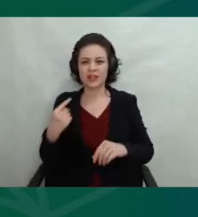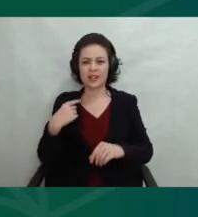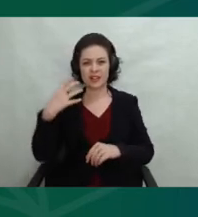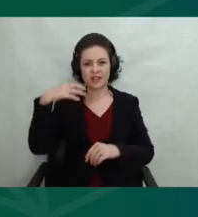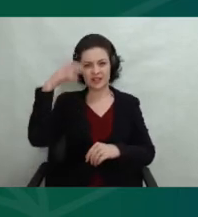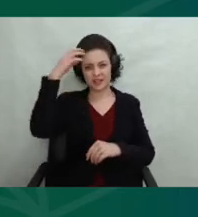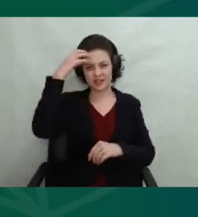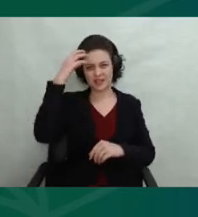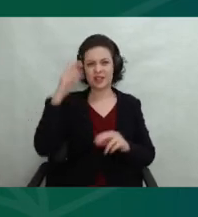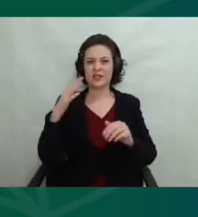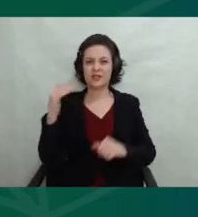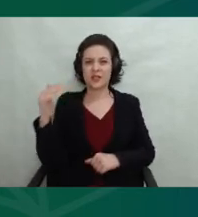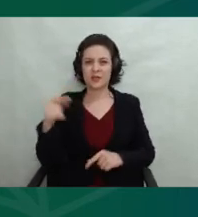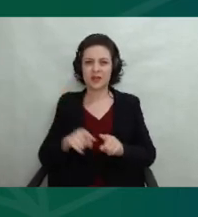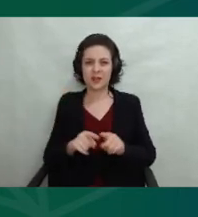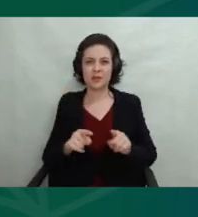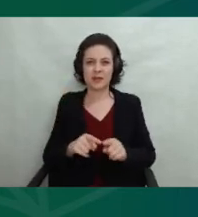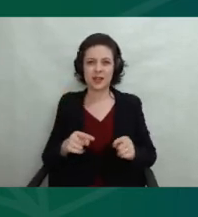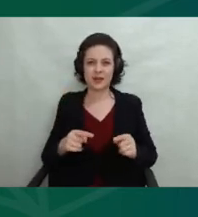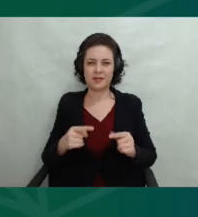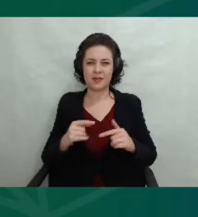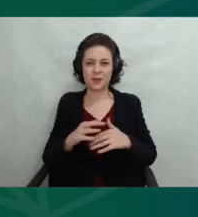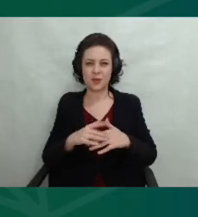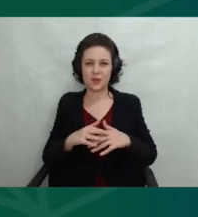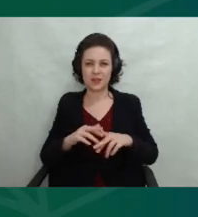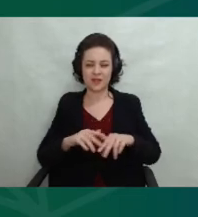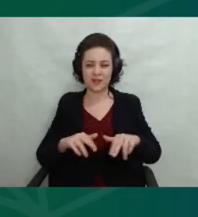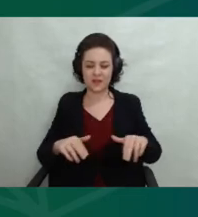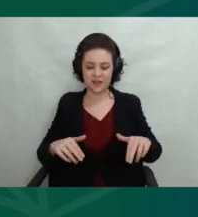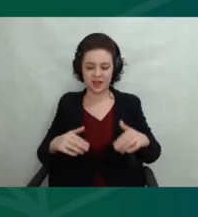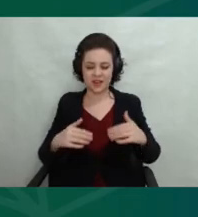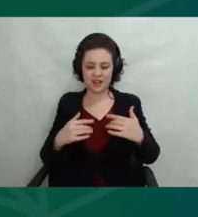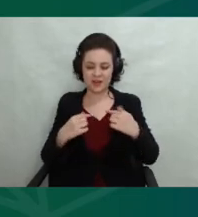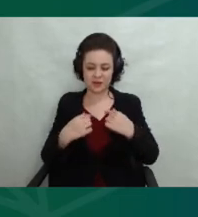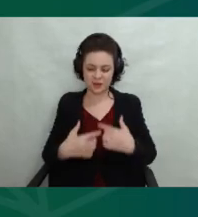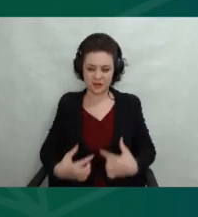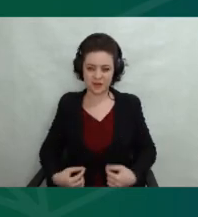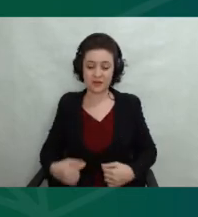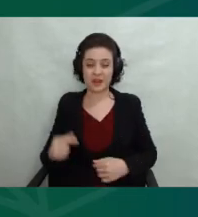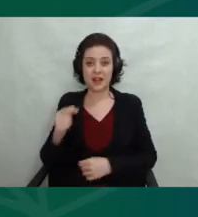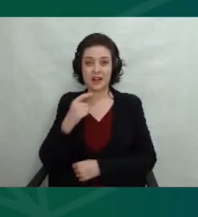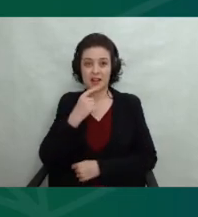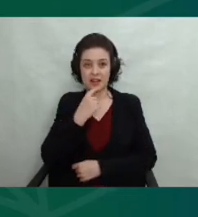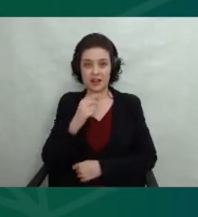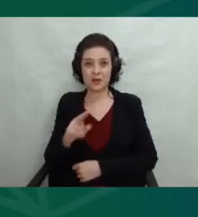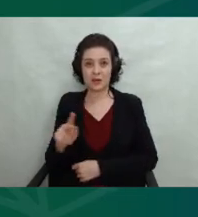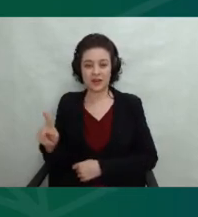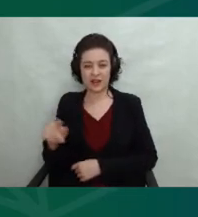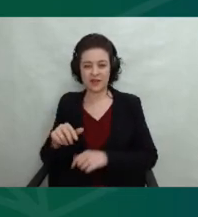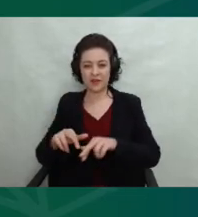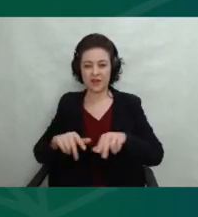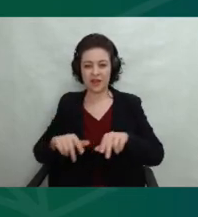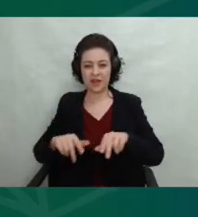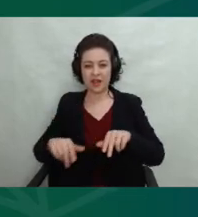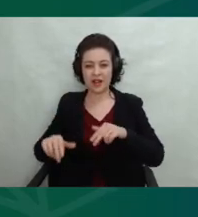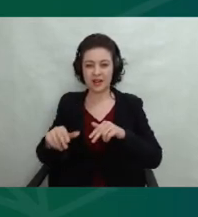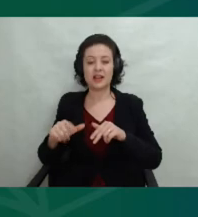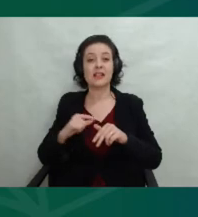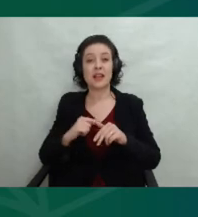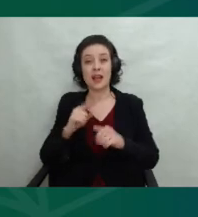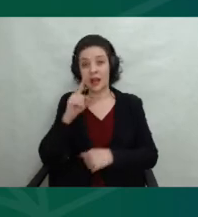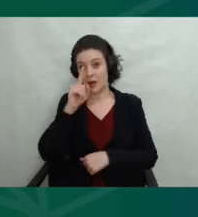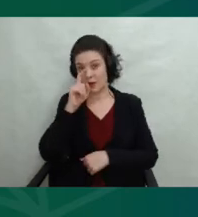e tuberculose. Então, quer dizer, na Inglaterra do século XVIII, vários hospitais construídos à beira-mar, e aí a gente começa a ver